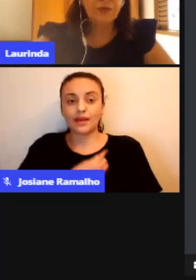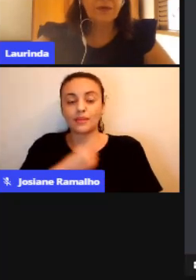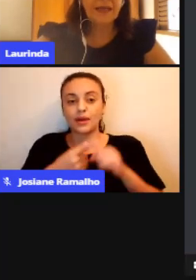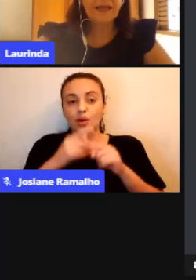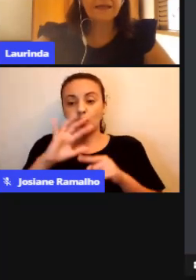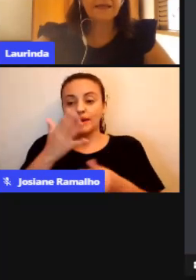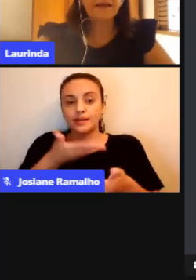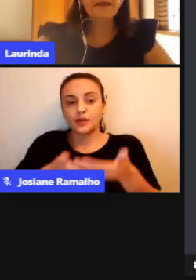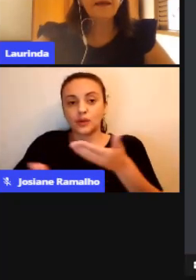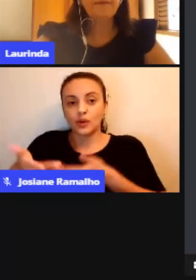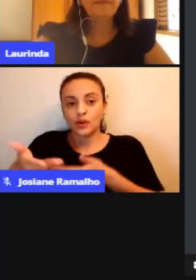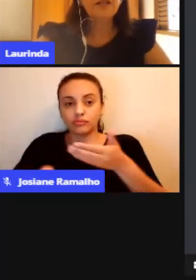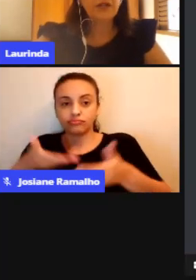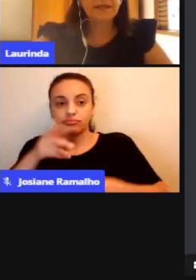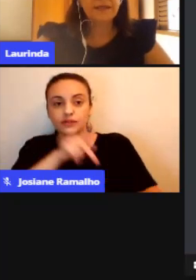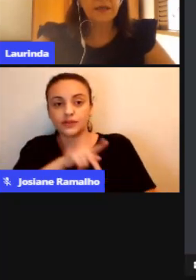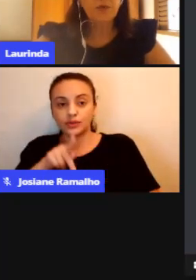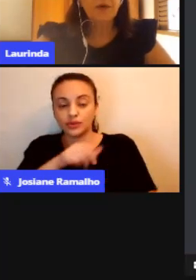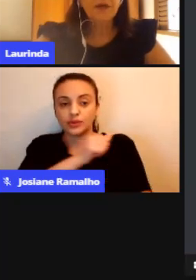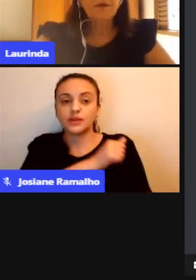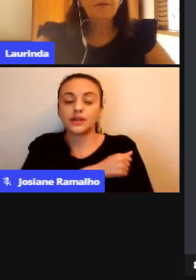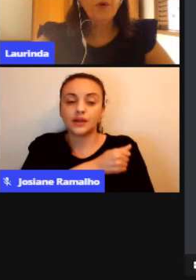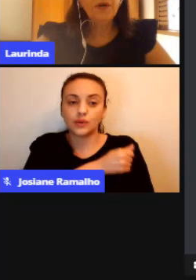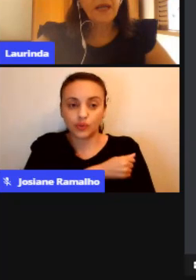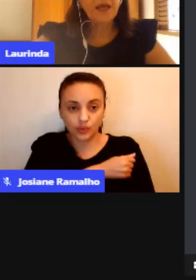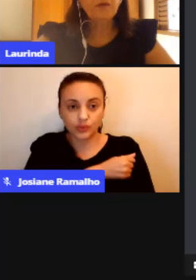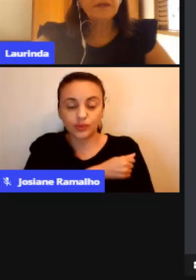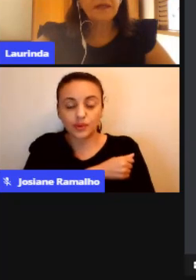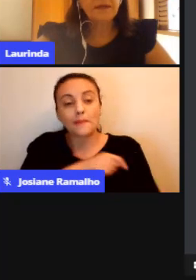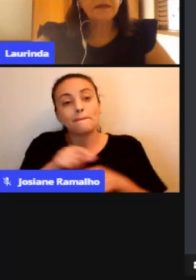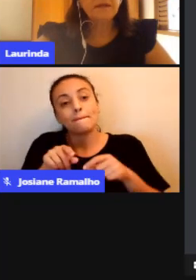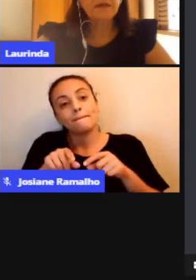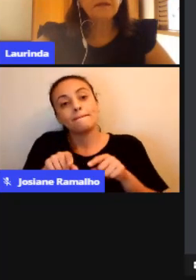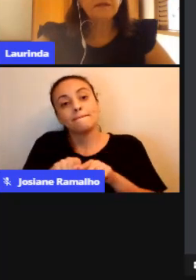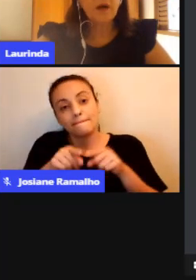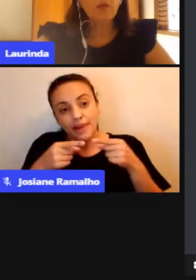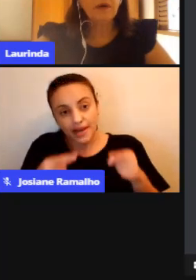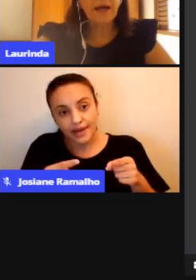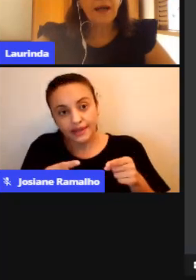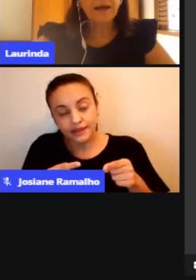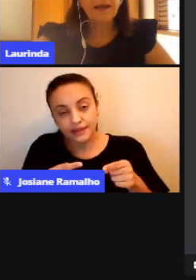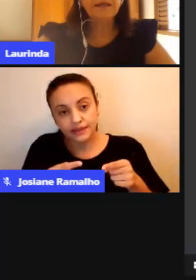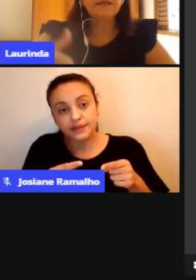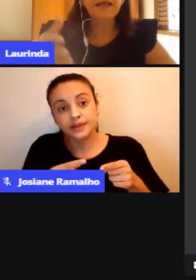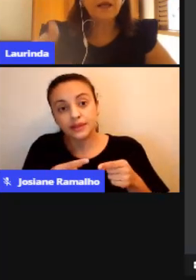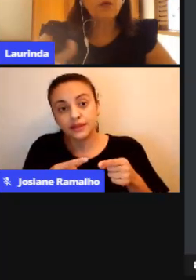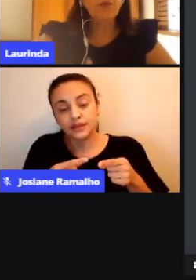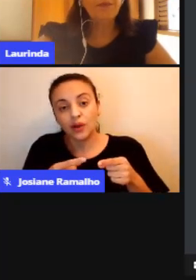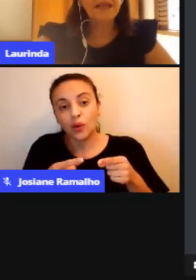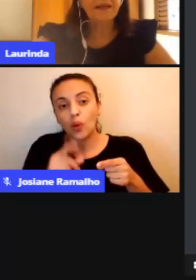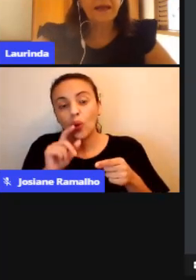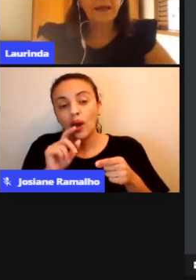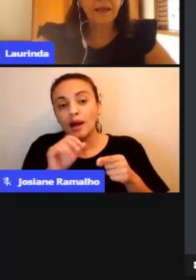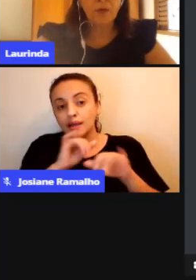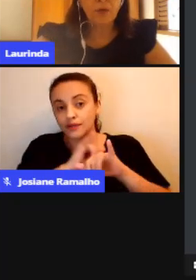professor e aluno, né, essa mediação, porém os itens que estão lá,